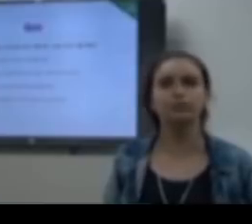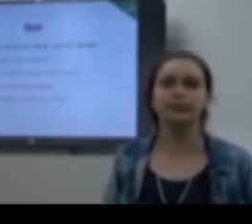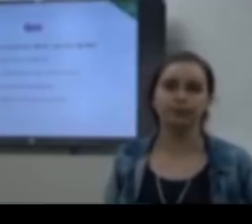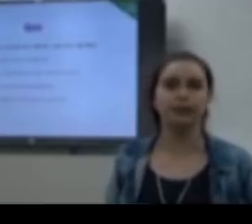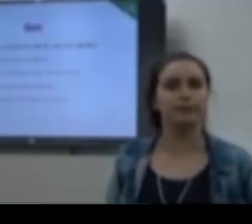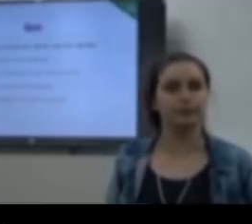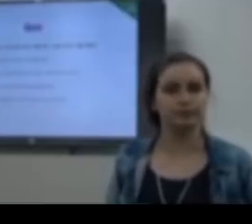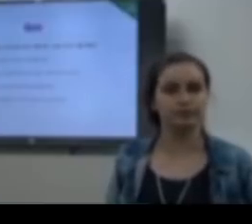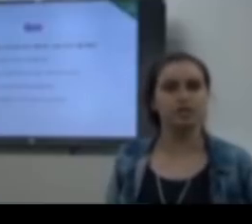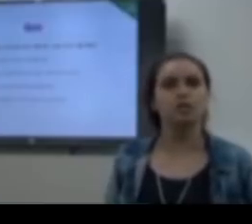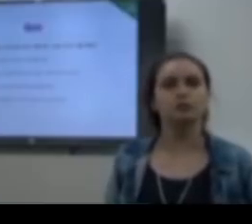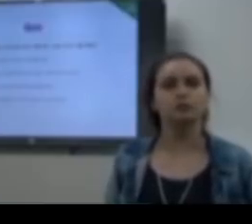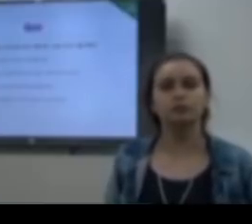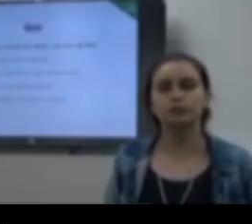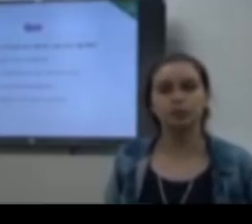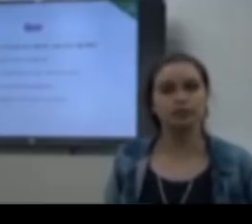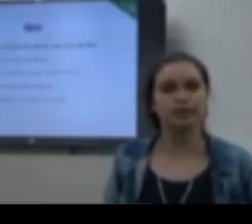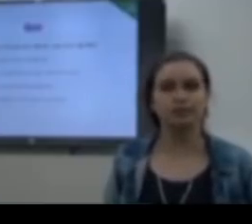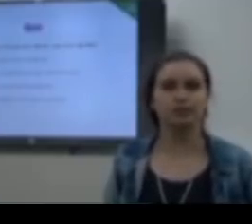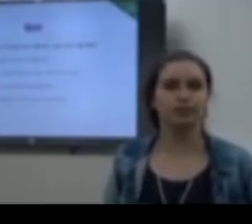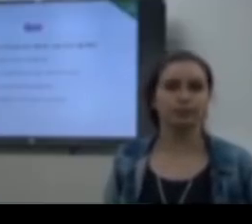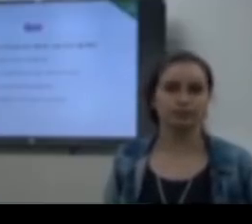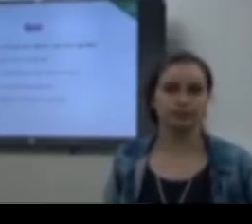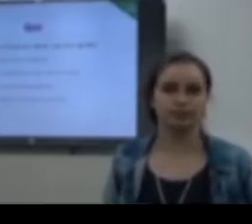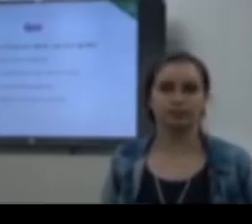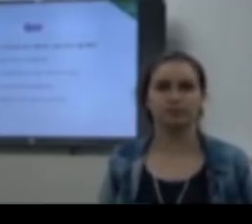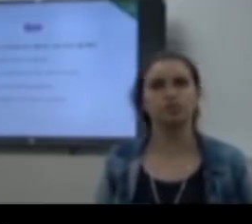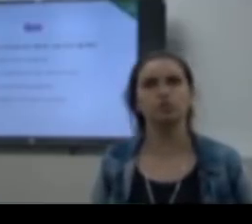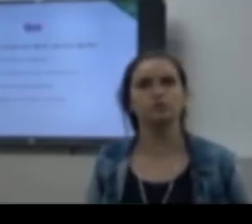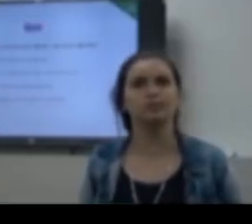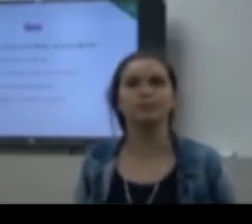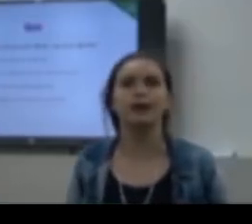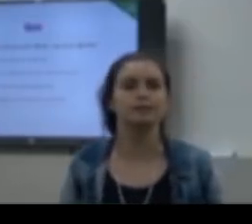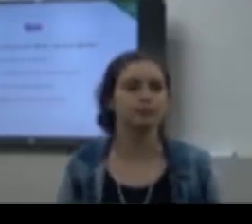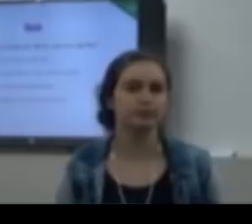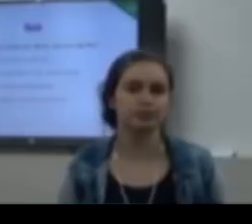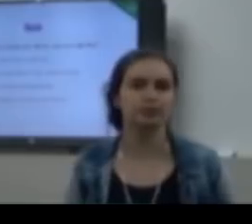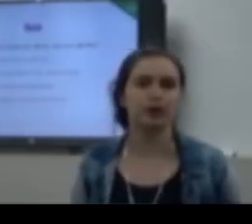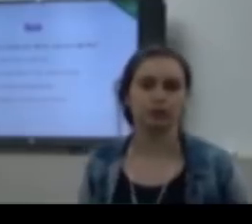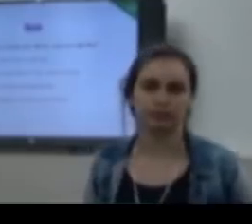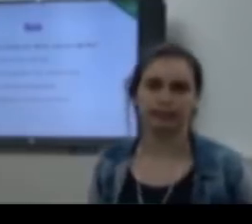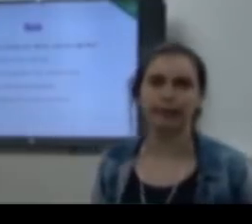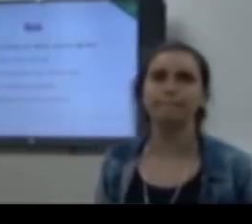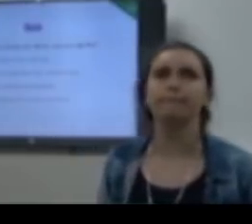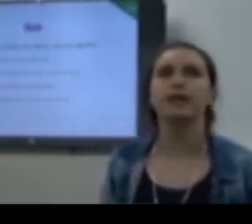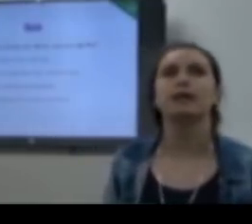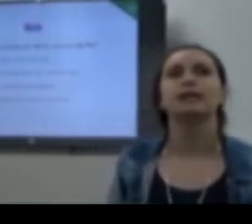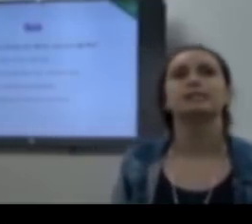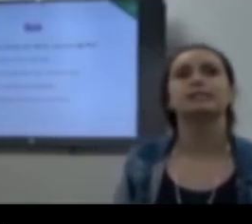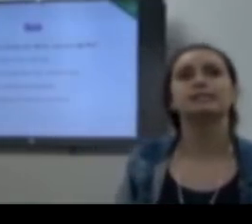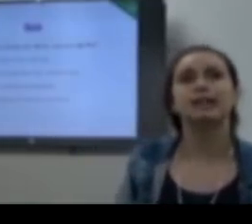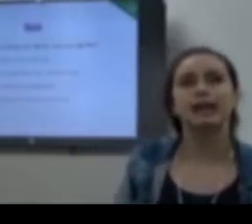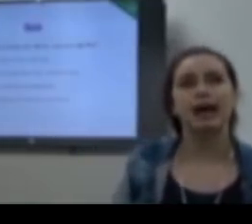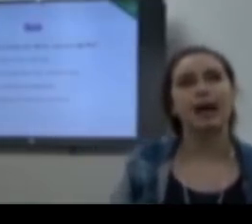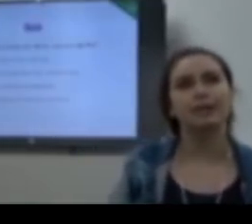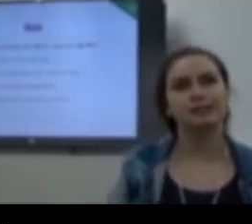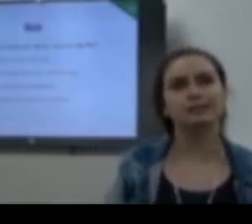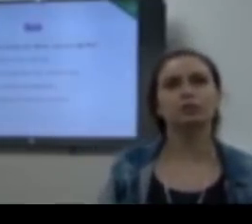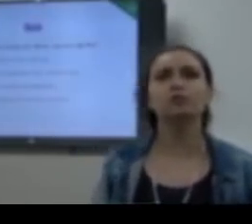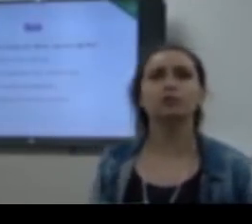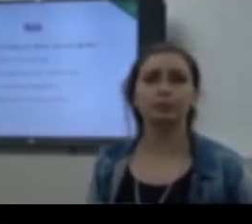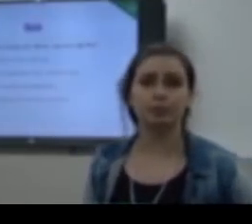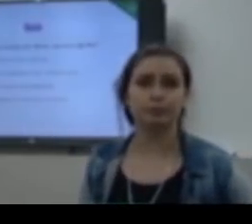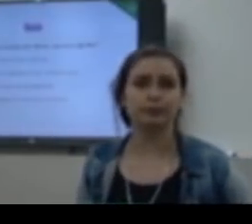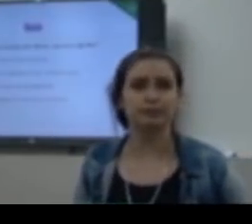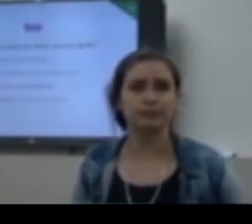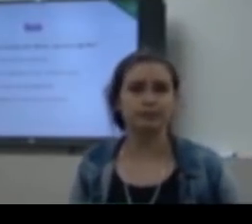gente. Todo bioma é importante. Toda a região é importante. Não existe uma de ser mais importante do que a outra, tá? C.